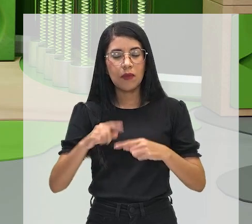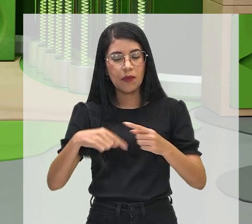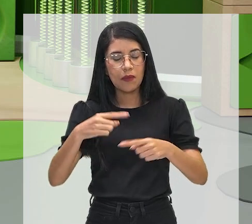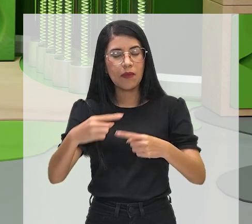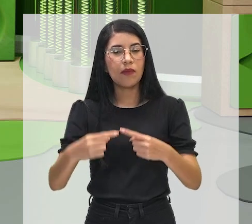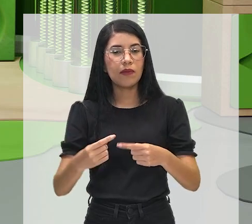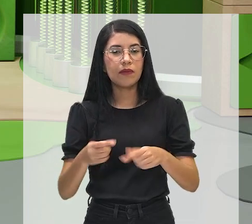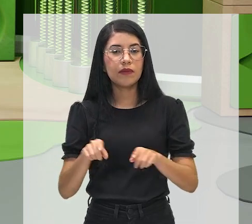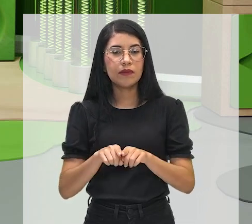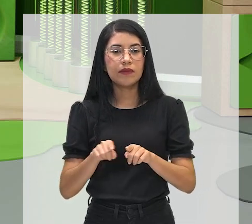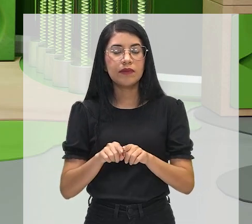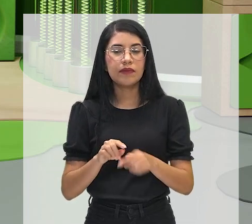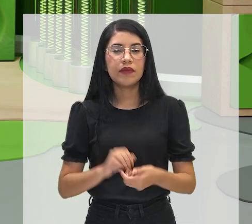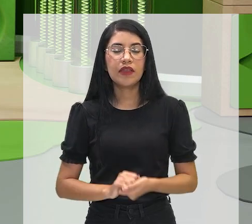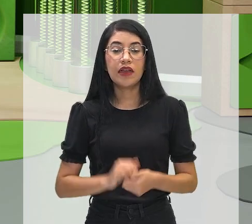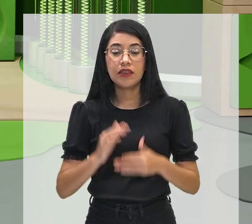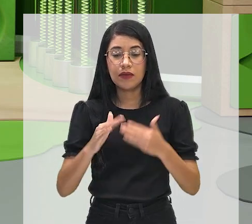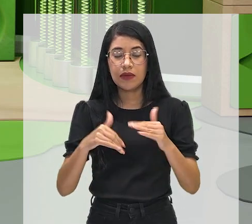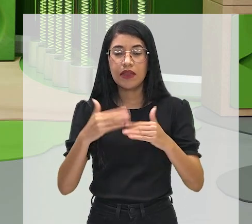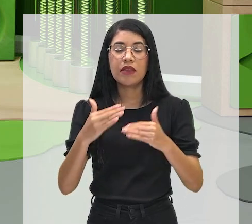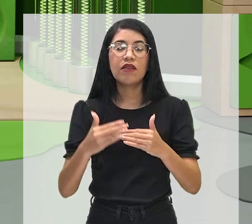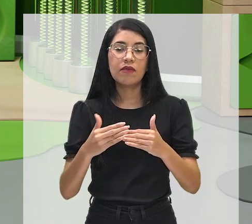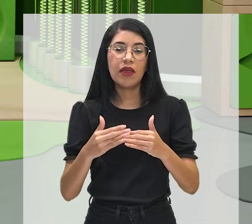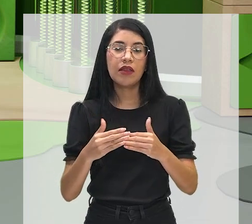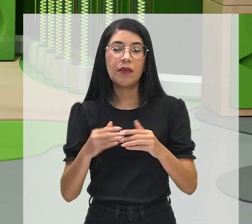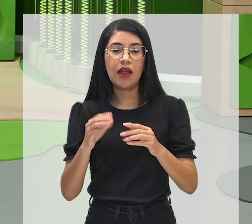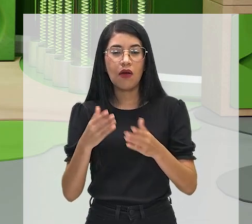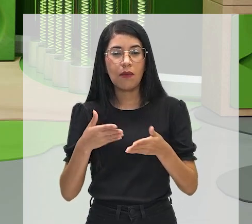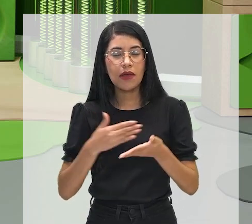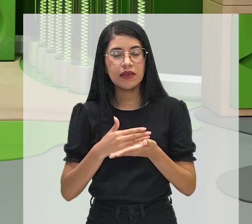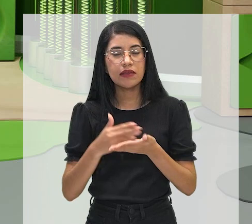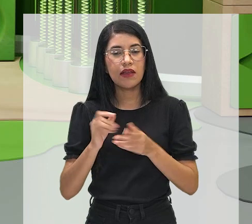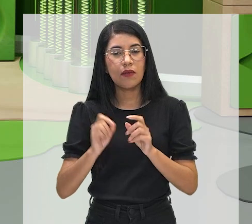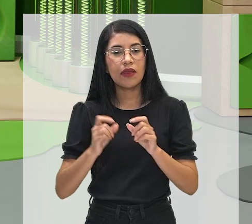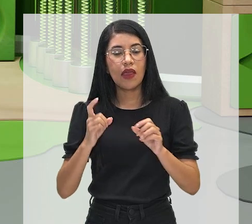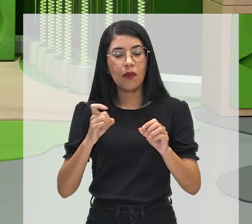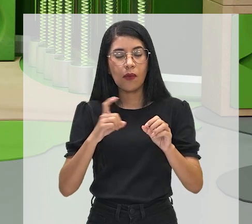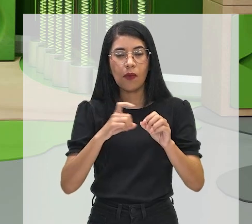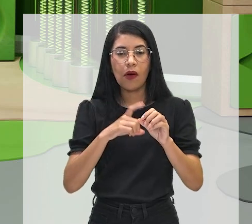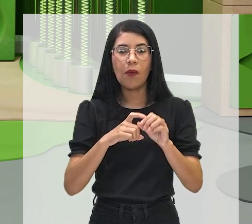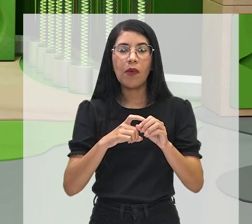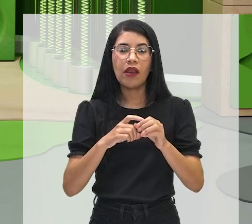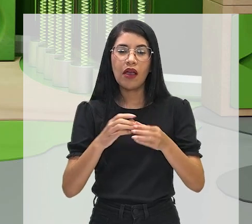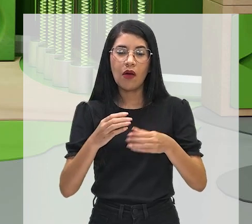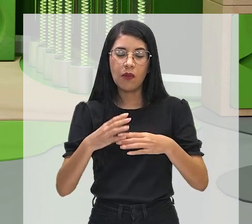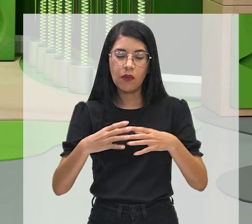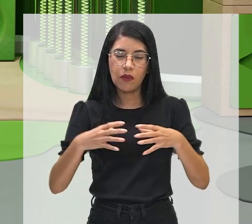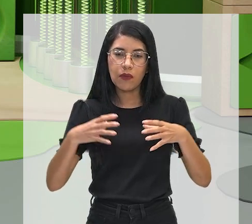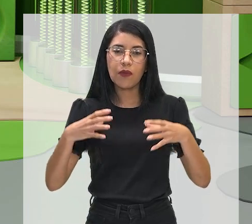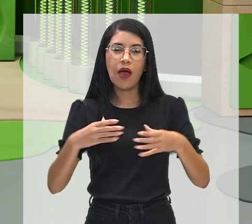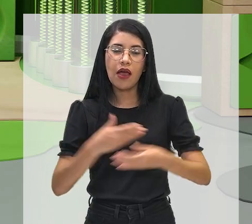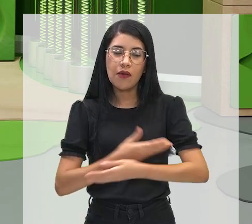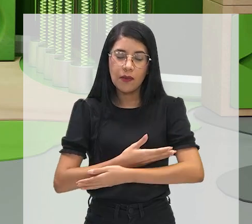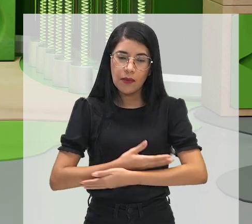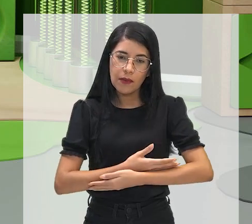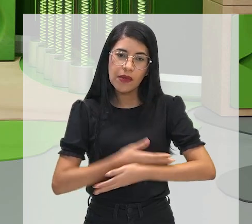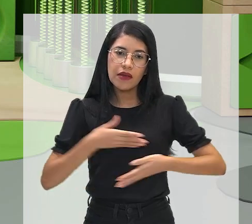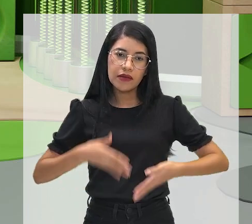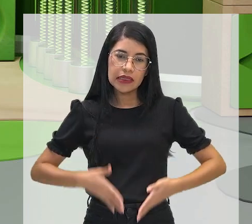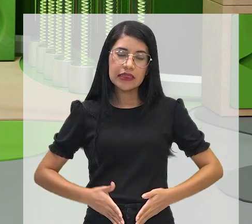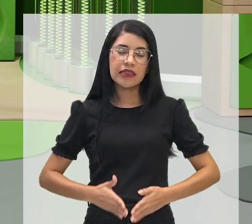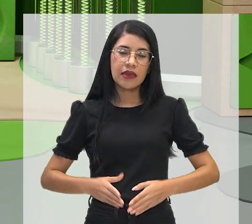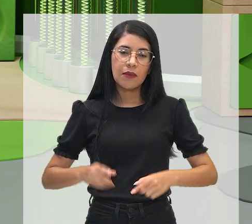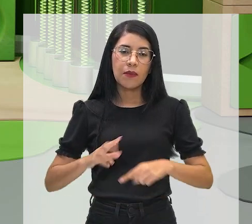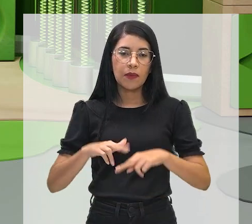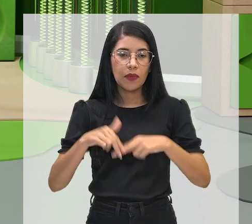pela reprodução, né? Eles estão em desenvolvimento para receber um embrião, para desenvolver o bebezinho, então por isso eles têm aí um